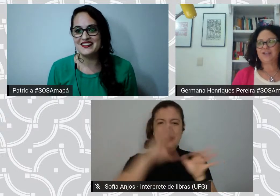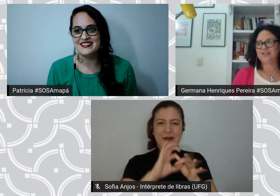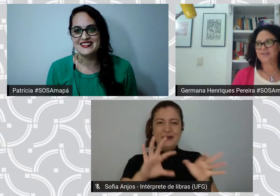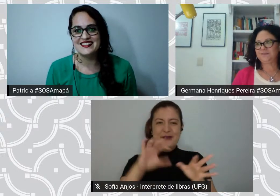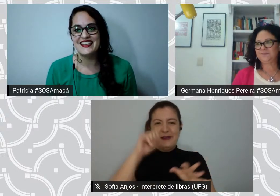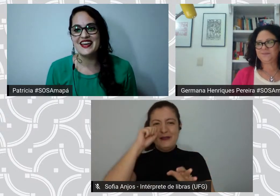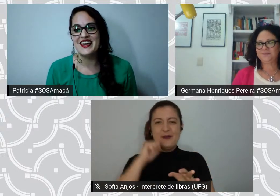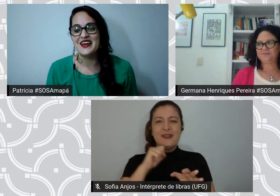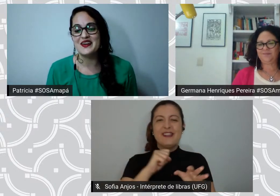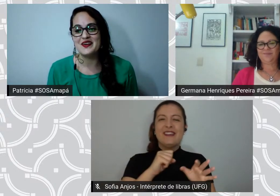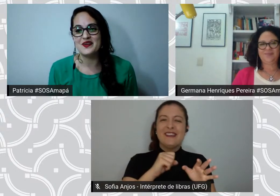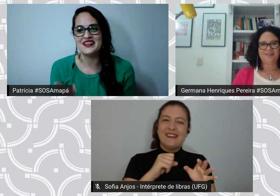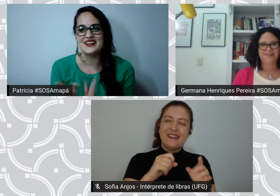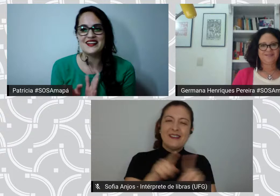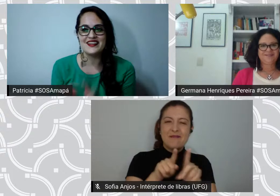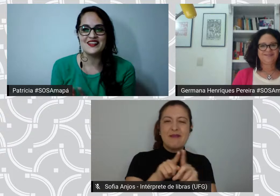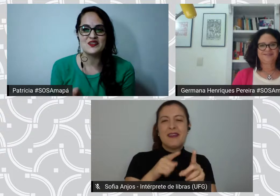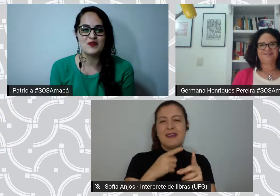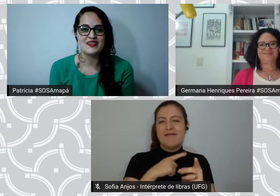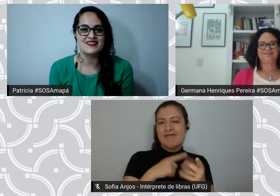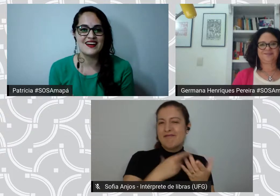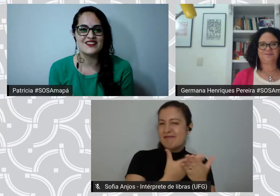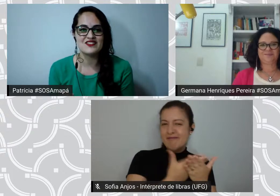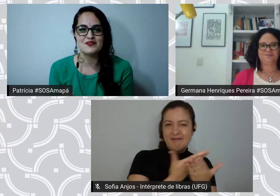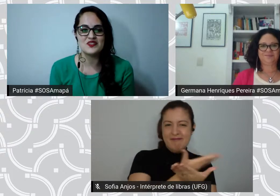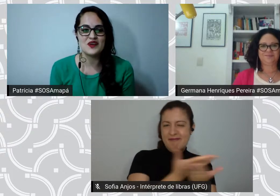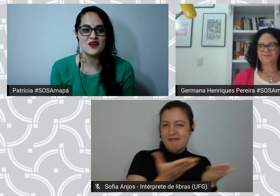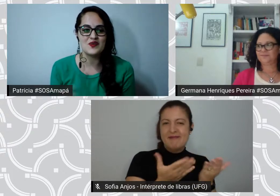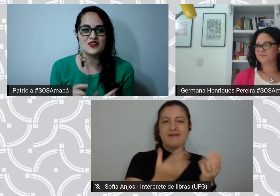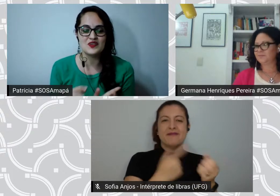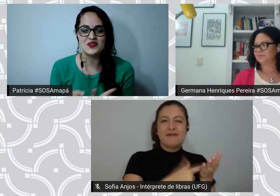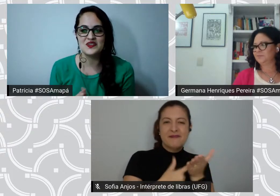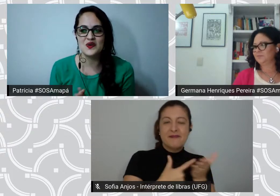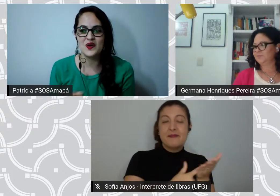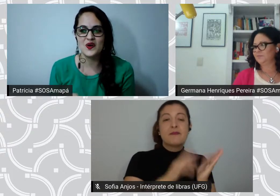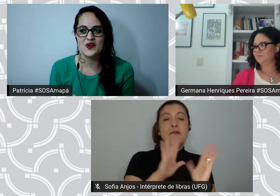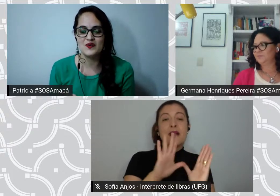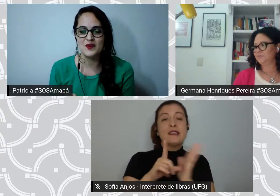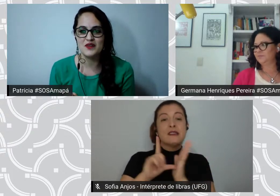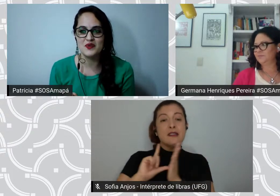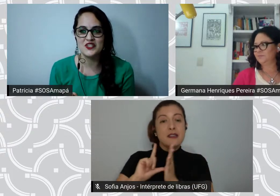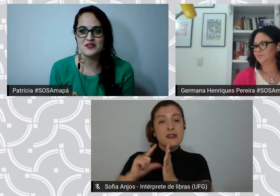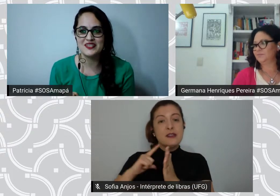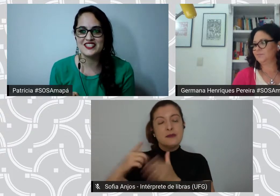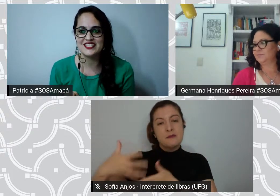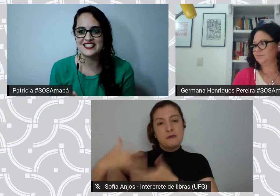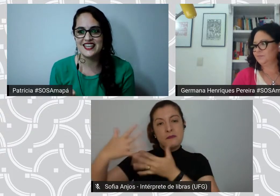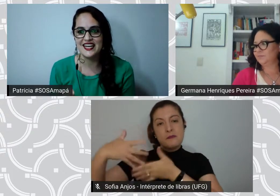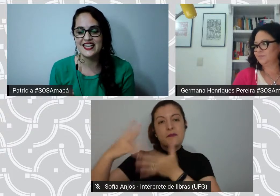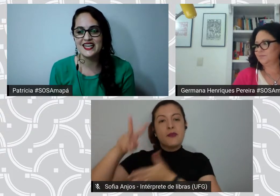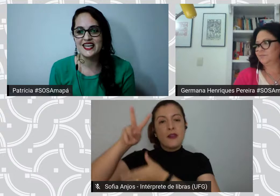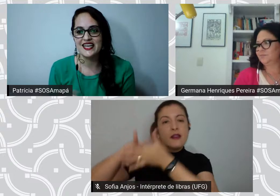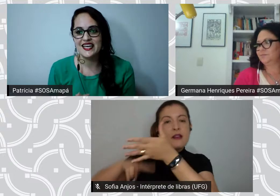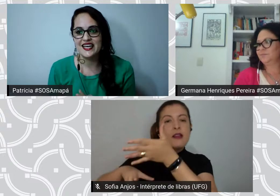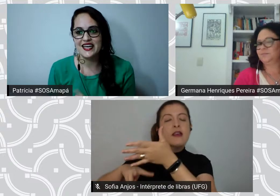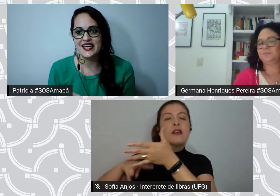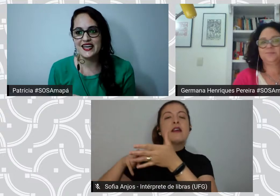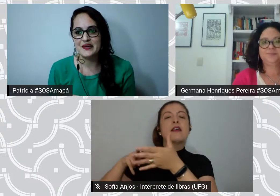Obrigada, gente. Eu queria ler aqui os comentários do pessoal, enquanto o Rodrigo coloca o PowerPoint para a gente na